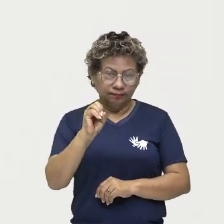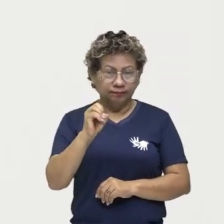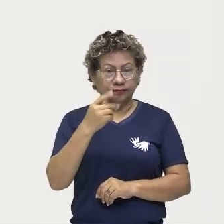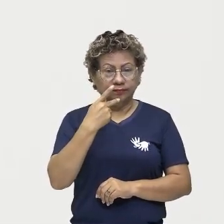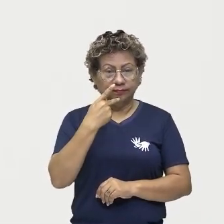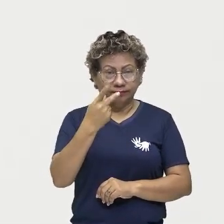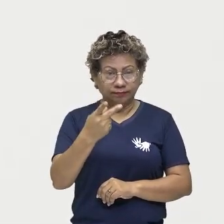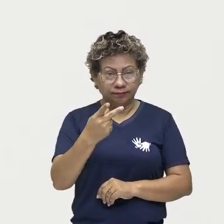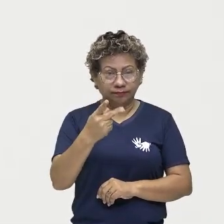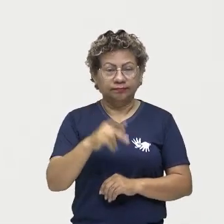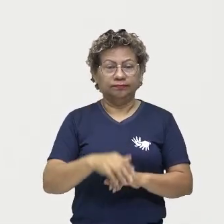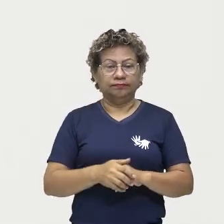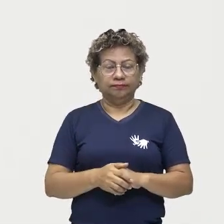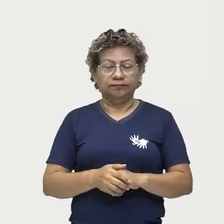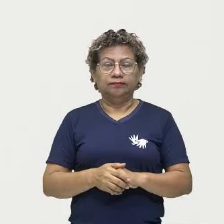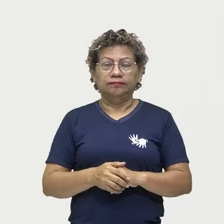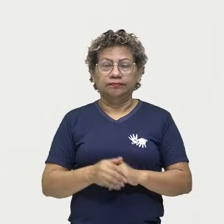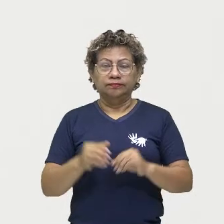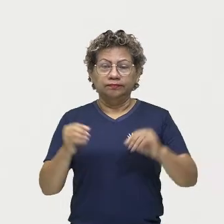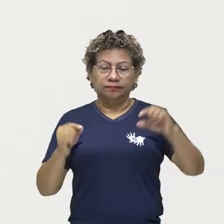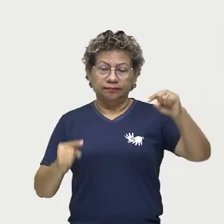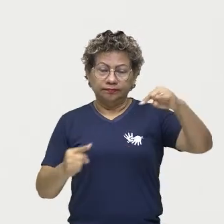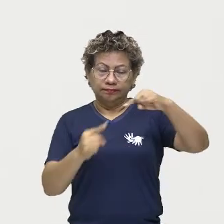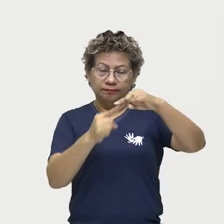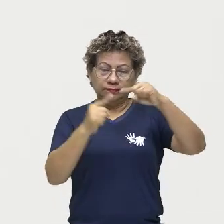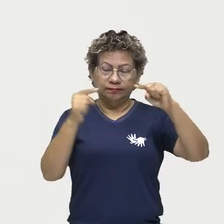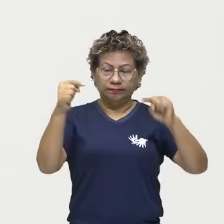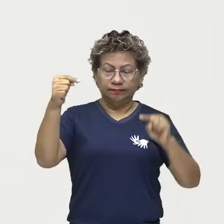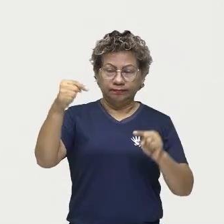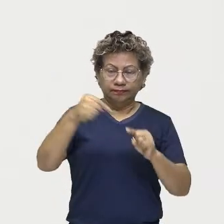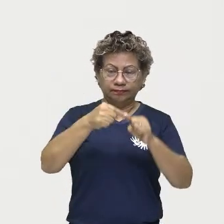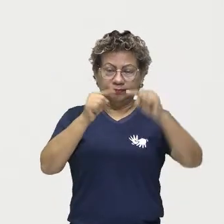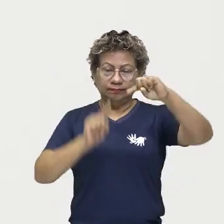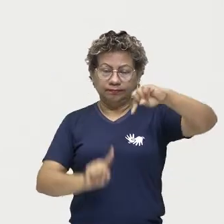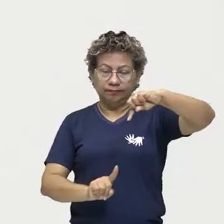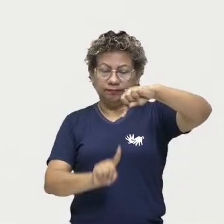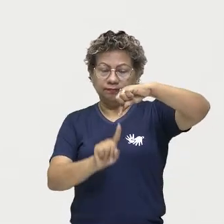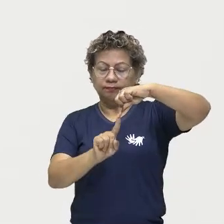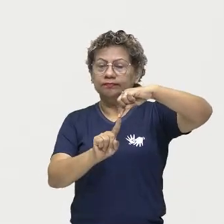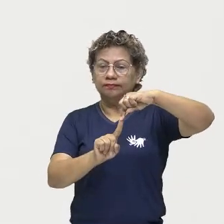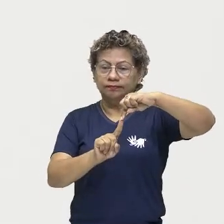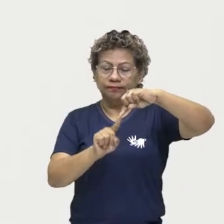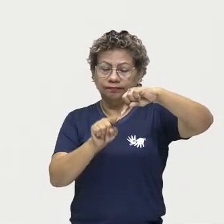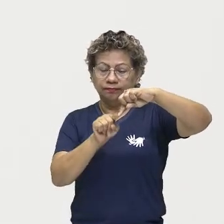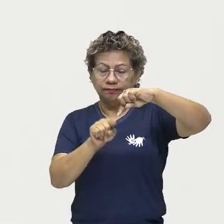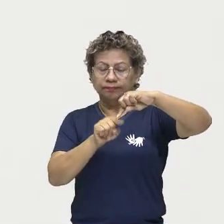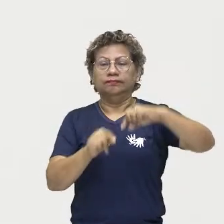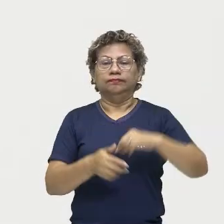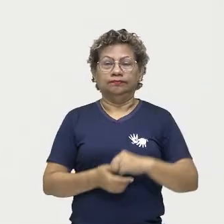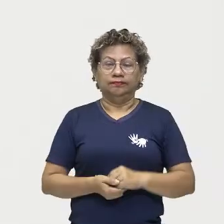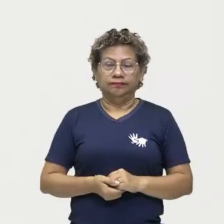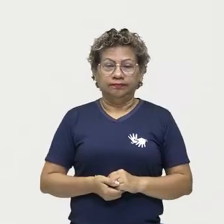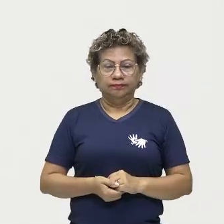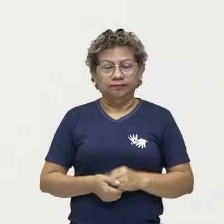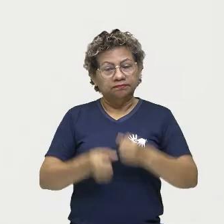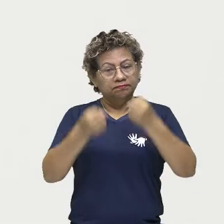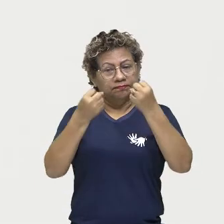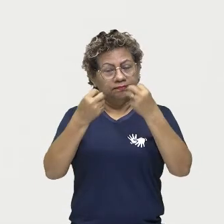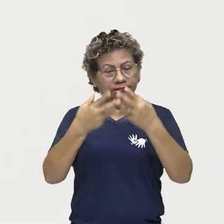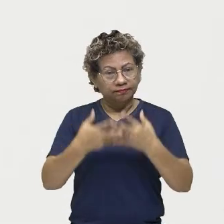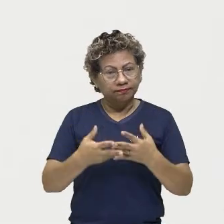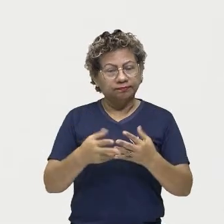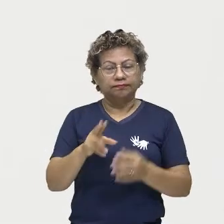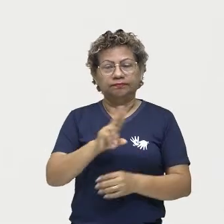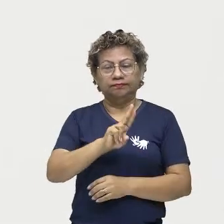interseção entre as retas, que é chamado de ortocentro. Está sendo representado aqui